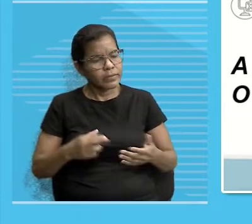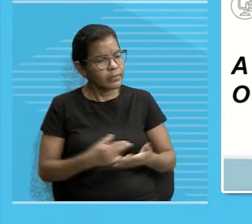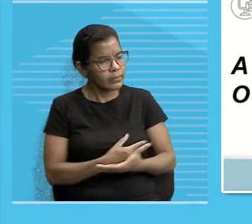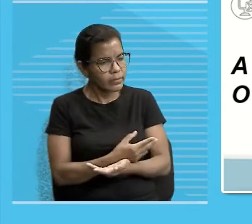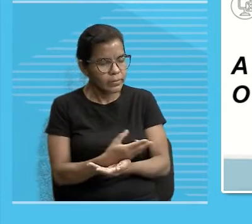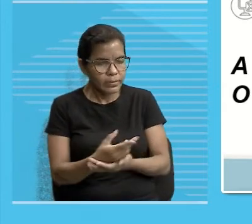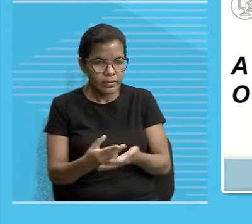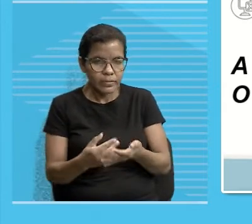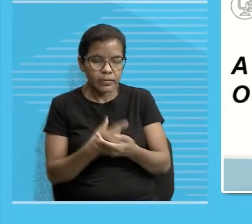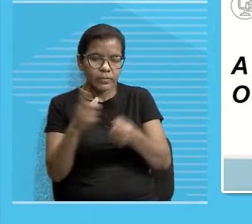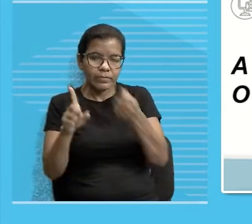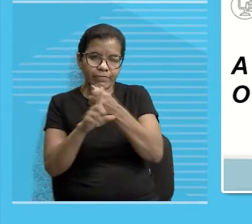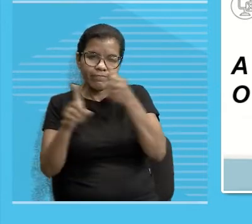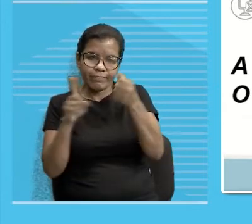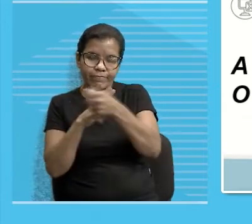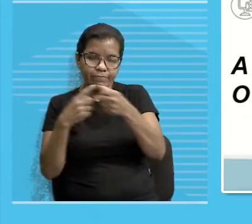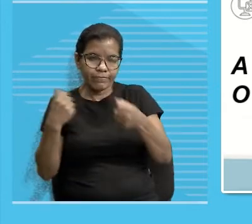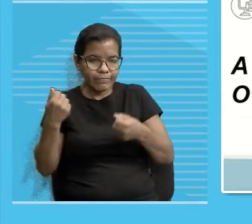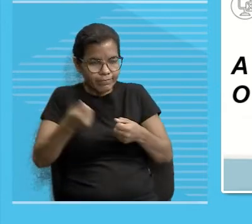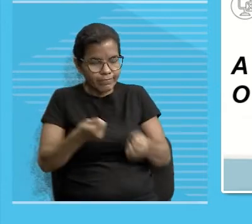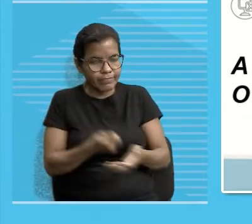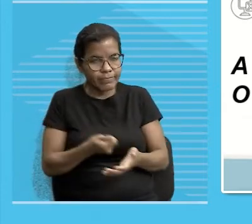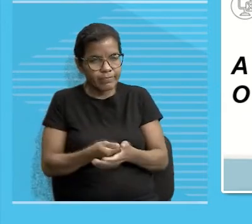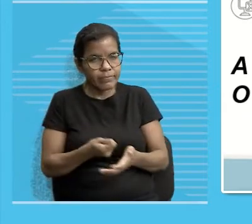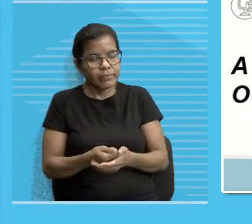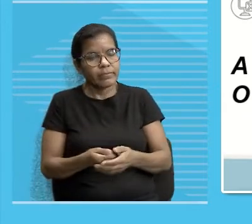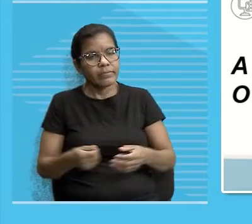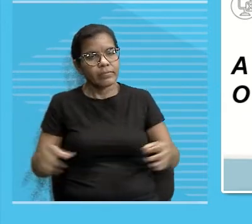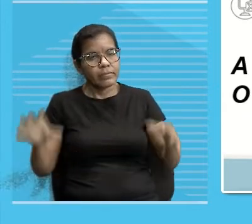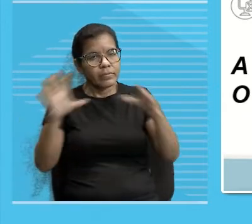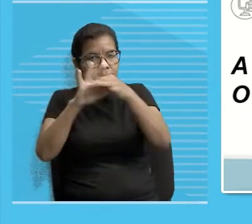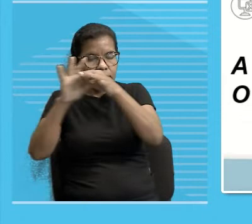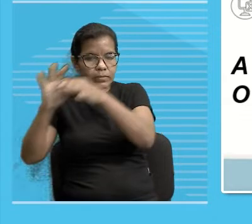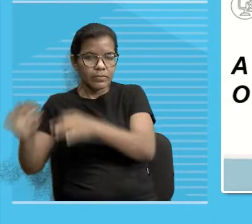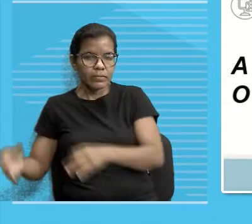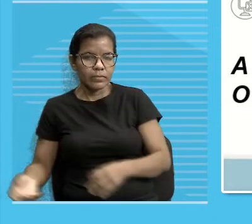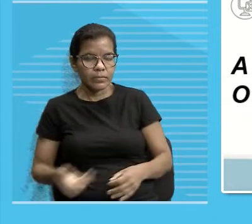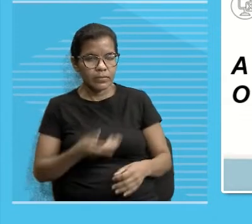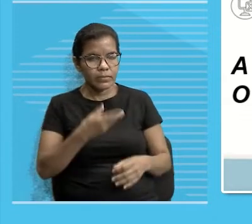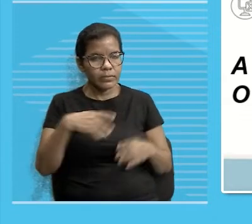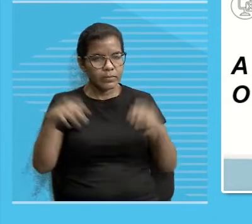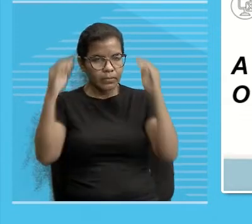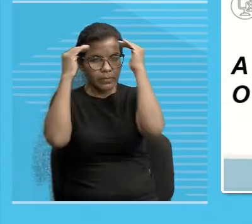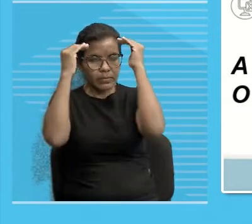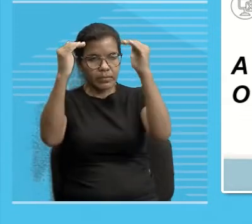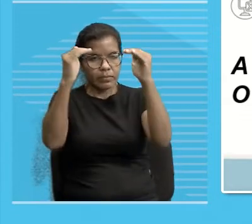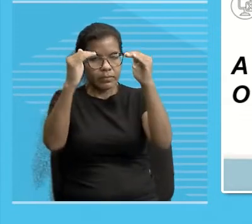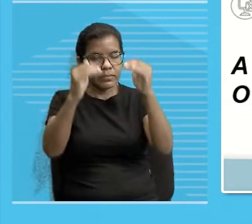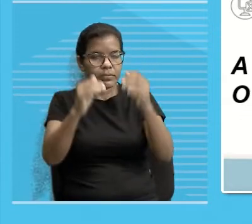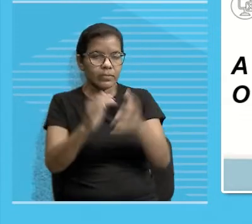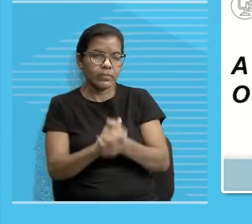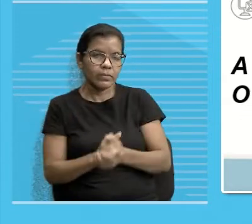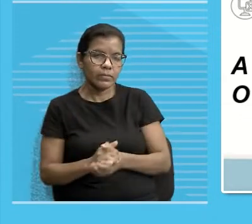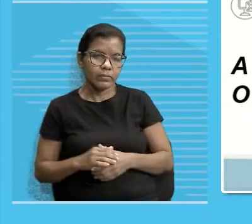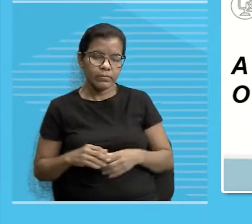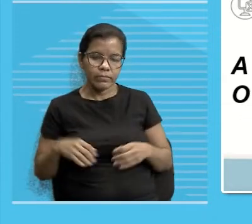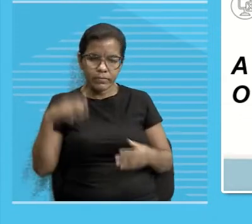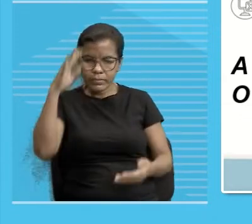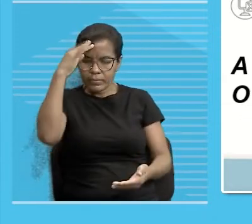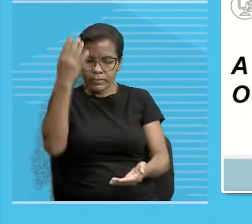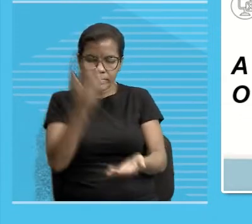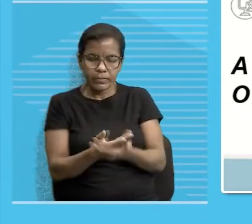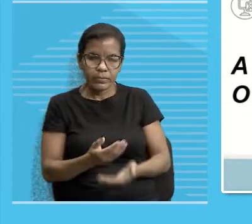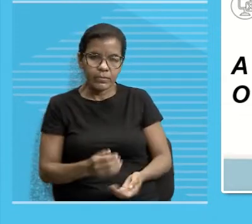porque a sociedade, ela deve ter esses laços fraternos de respeito e, sobretudo, de confiança,